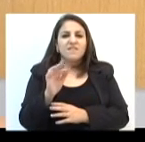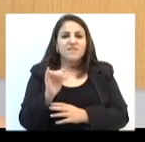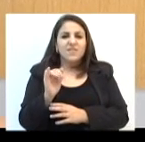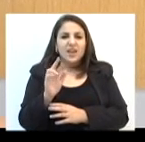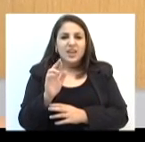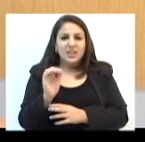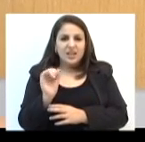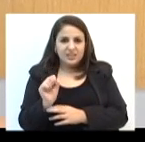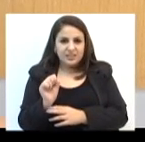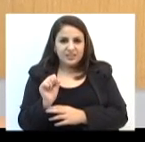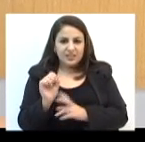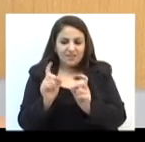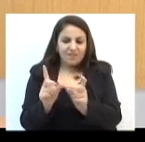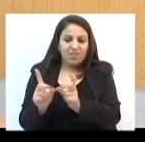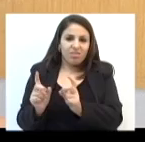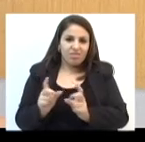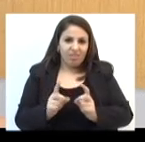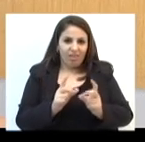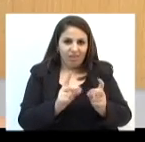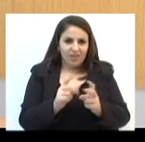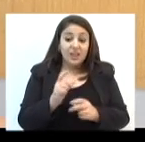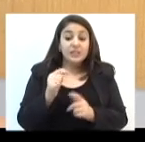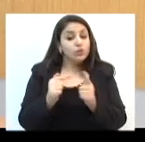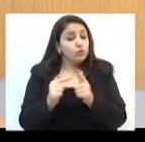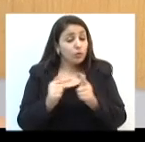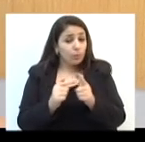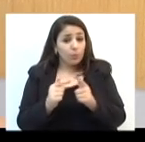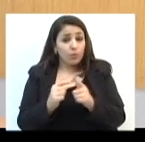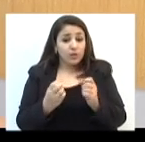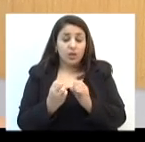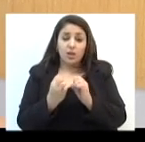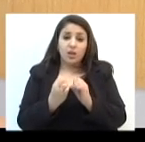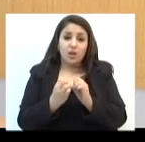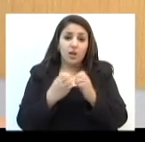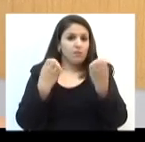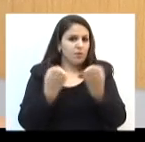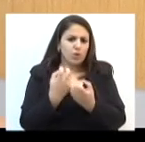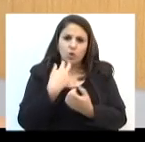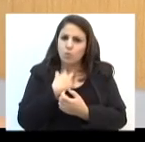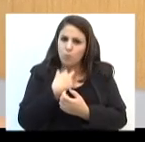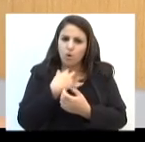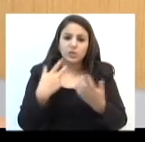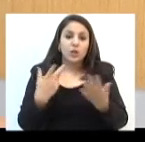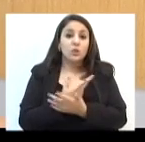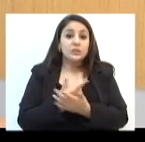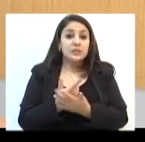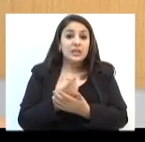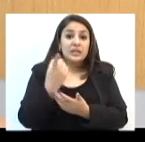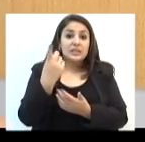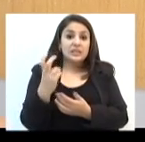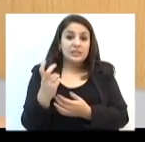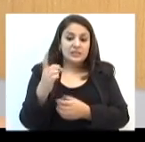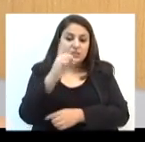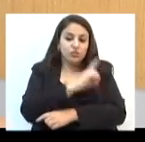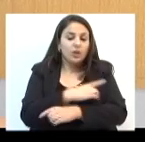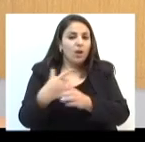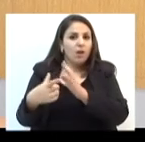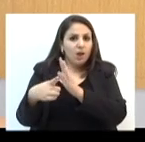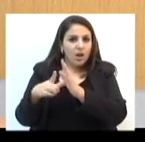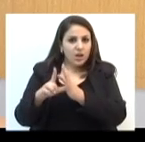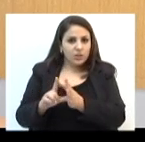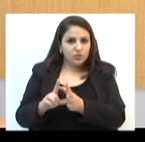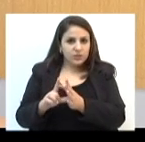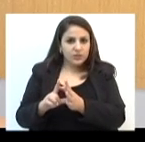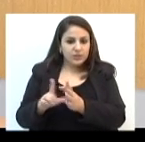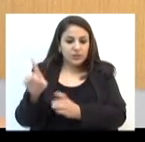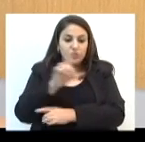feiras itinerantes. Conforme o texto, este tipo de evento não pode acontecer 15 dias antes de datas